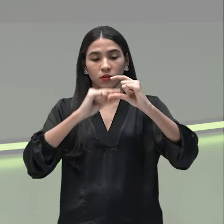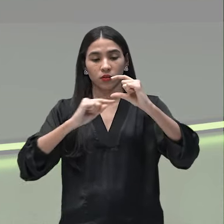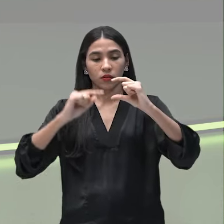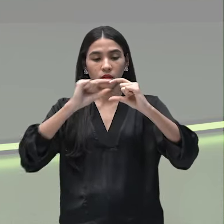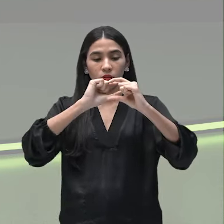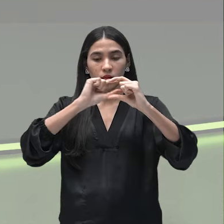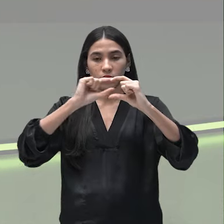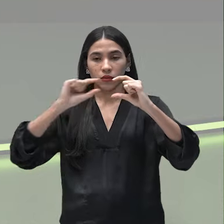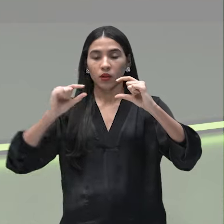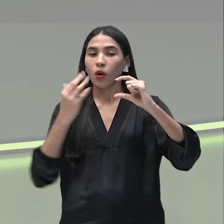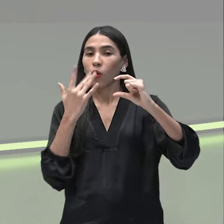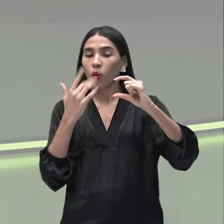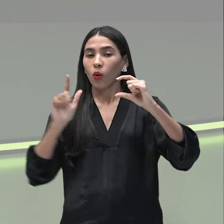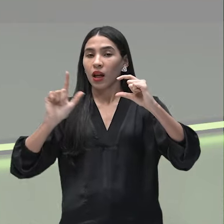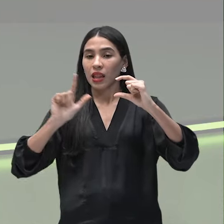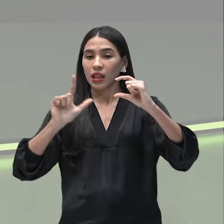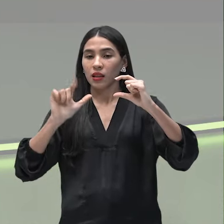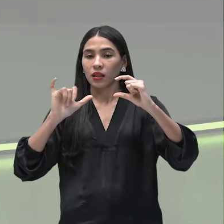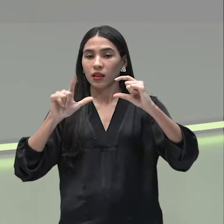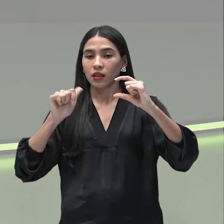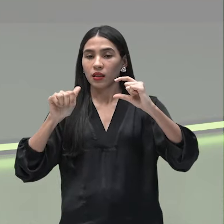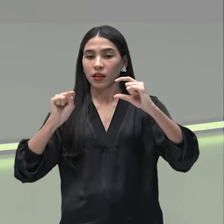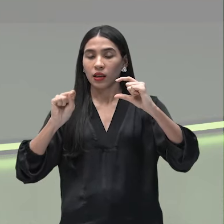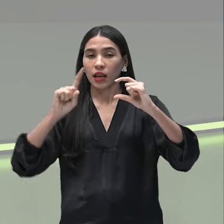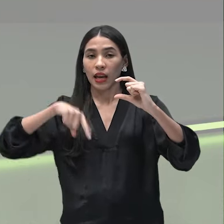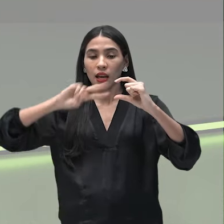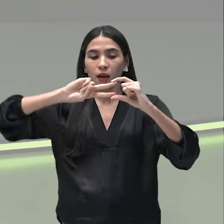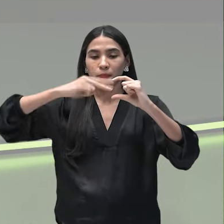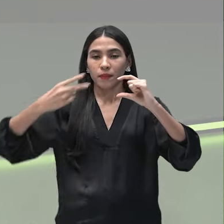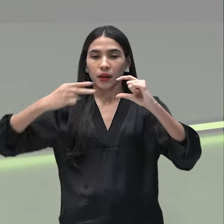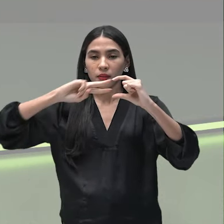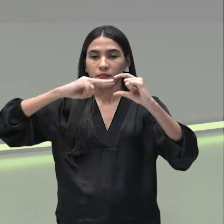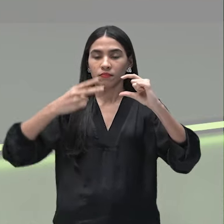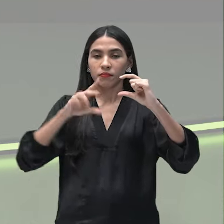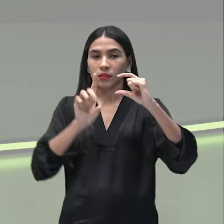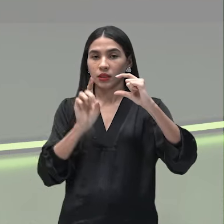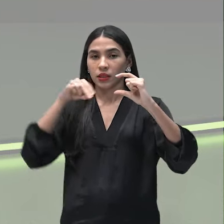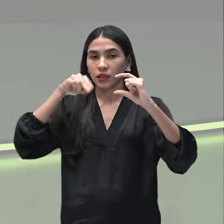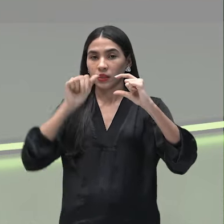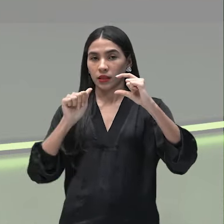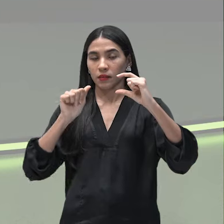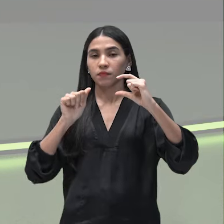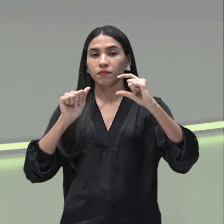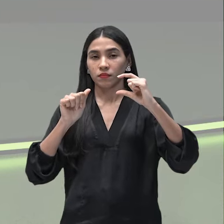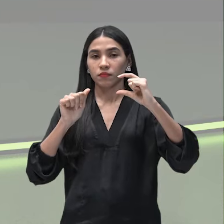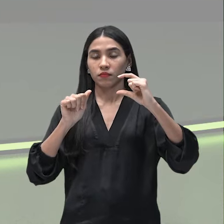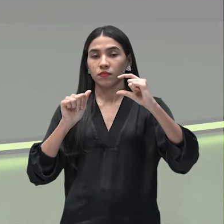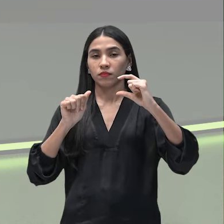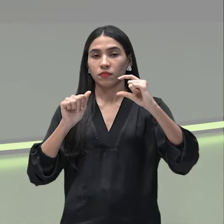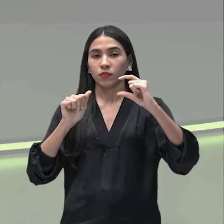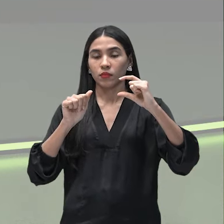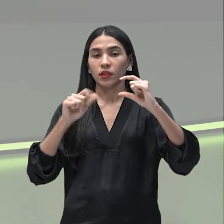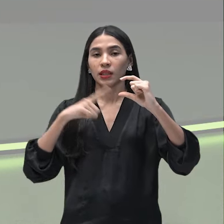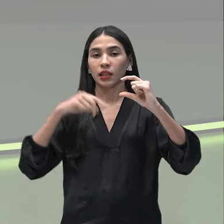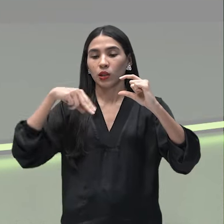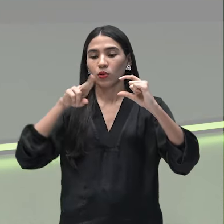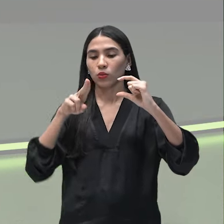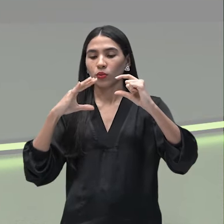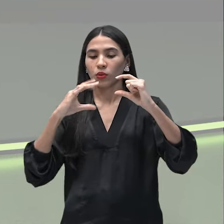ali em lilás, ele representa para a gente o material genético, que nesse caso é o DNA, que está em forma de nucleóide.